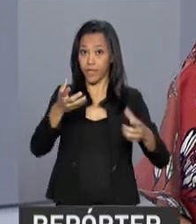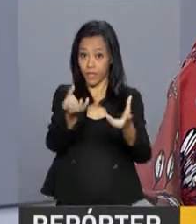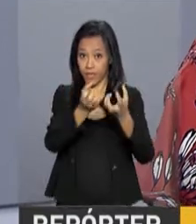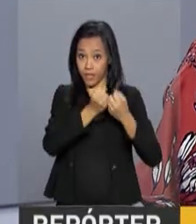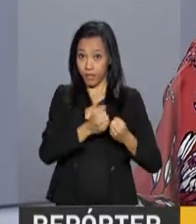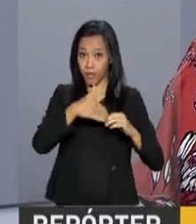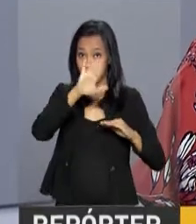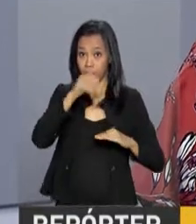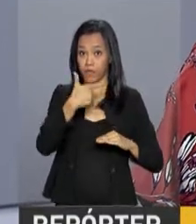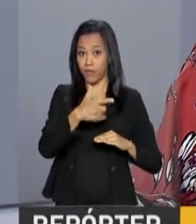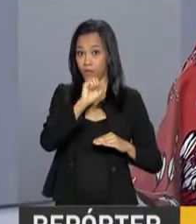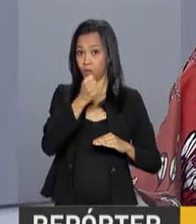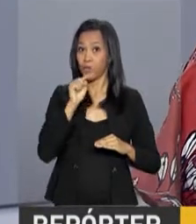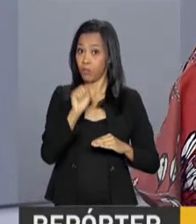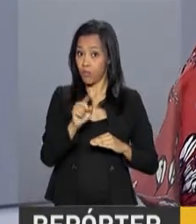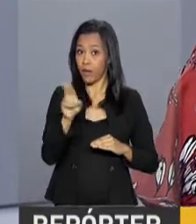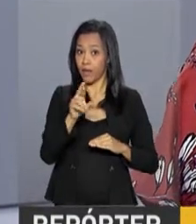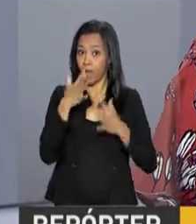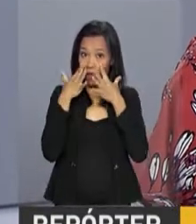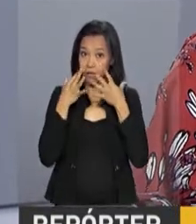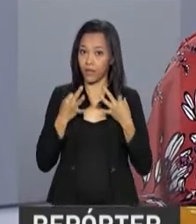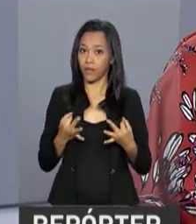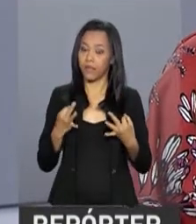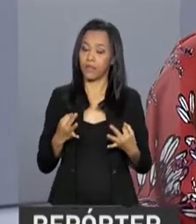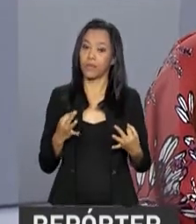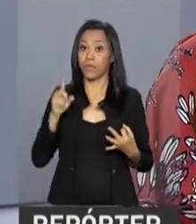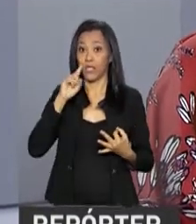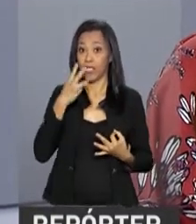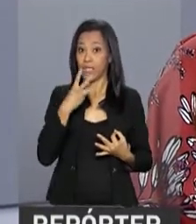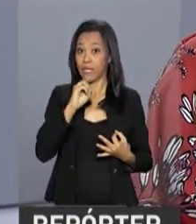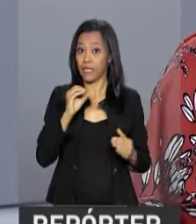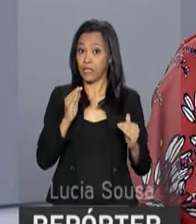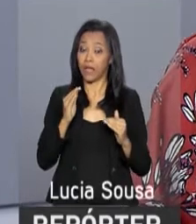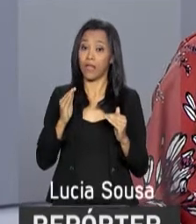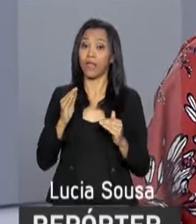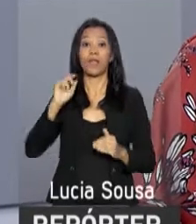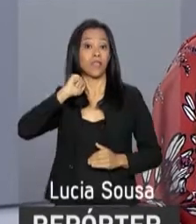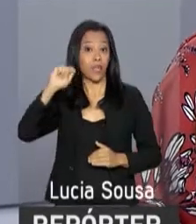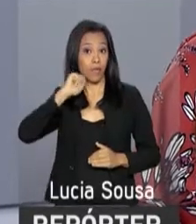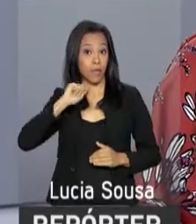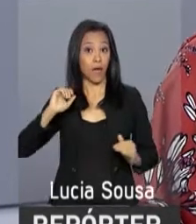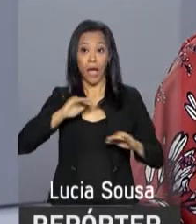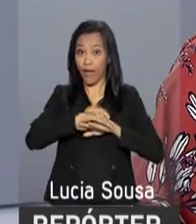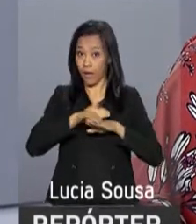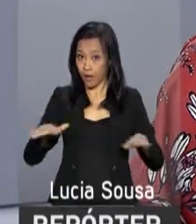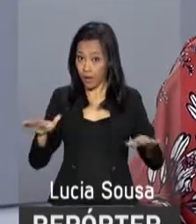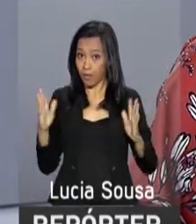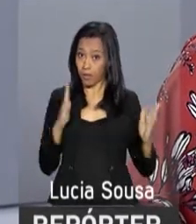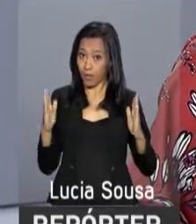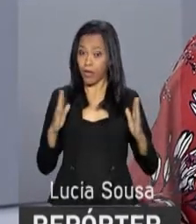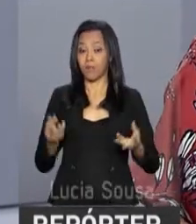28 mil reais no ano passado precisam ficar atentos dia 30 de abril termina o prazo de envio da declaração do imposto de renda